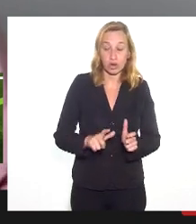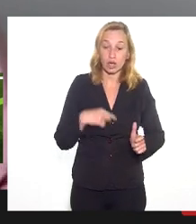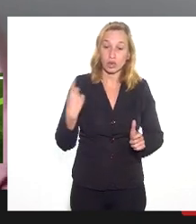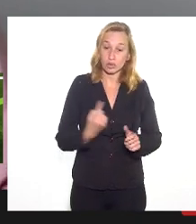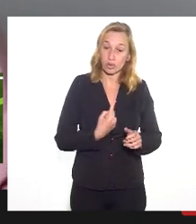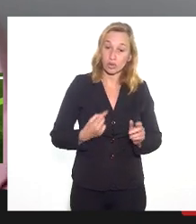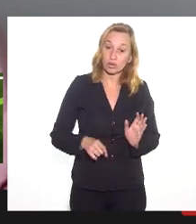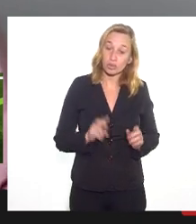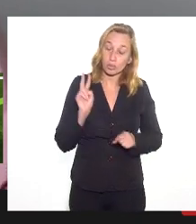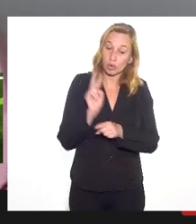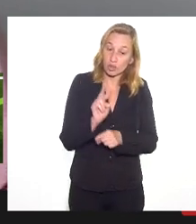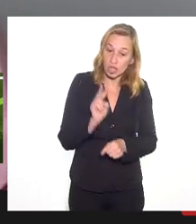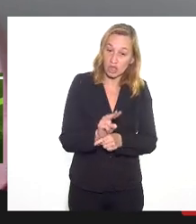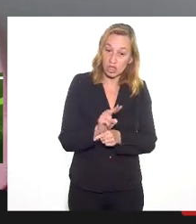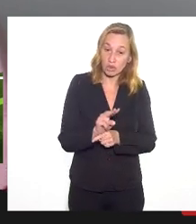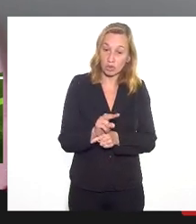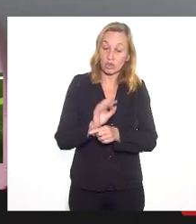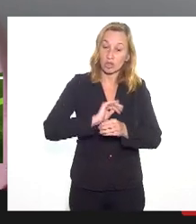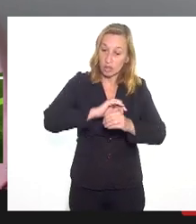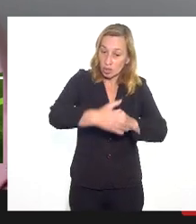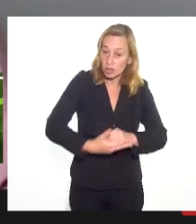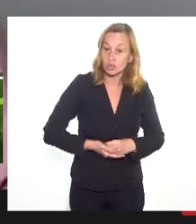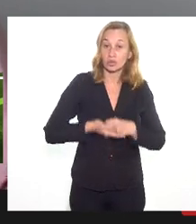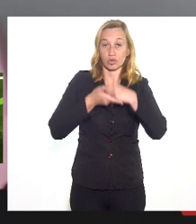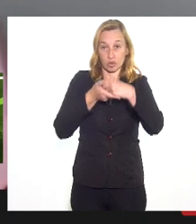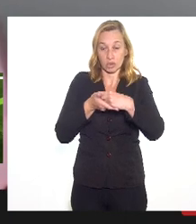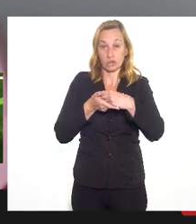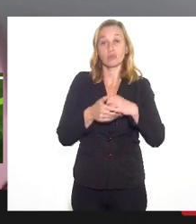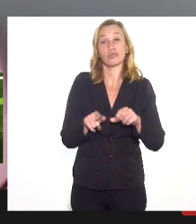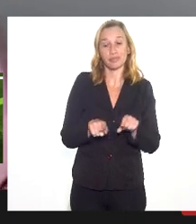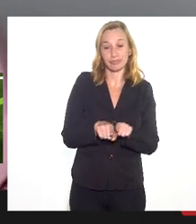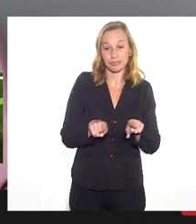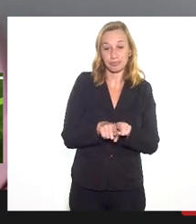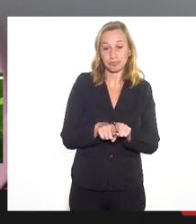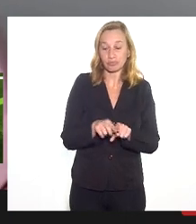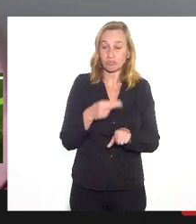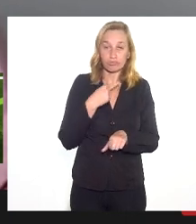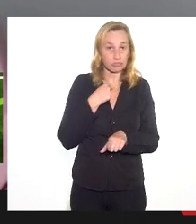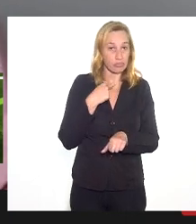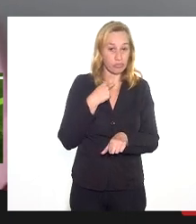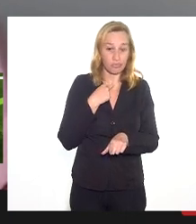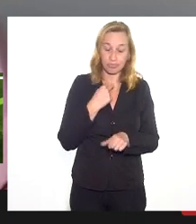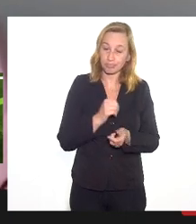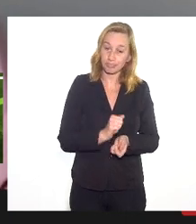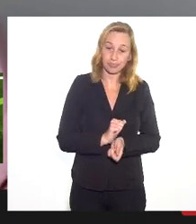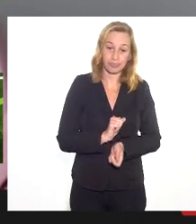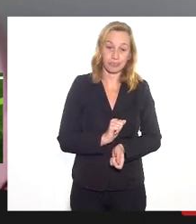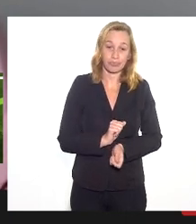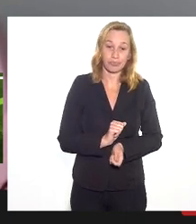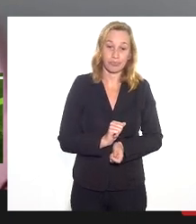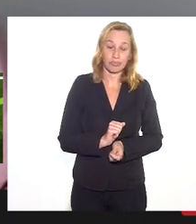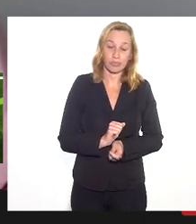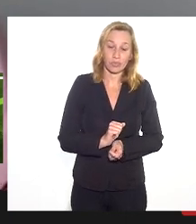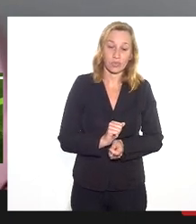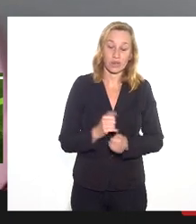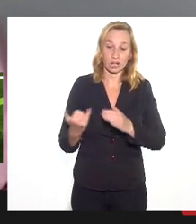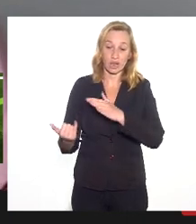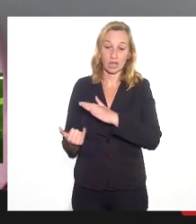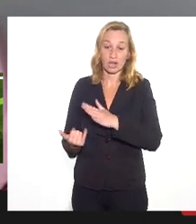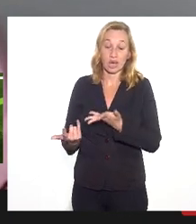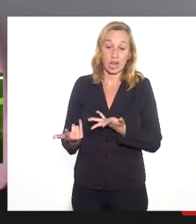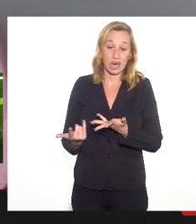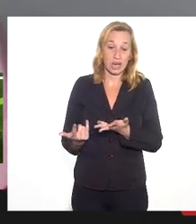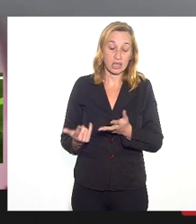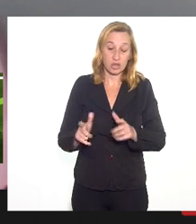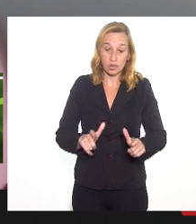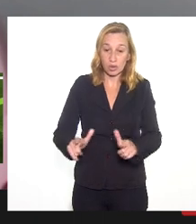defensores intransigentes do princípio da sustentabilidade. Entretanto, a gente não pode, a pretexto de instituir essas unidades de conservação